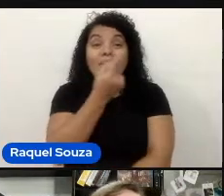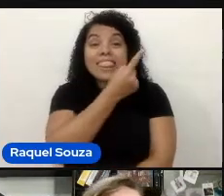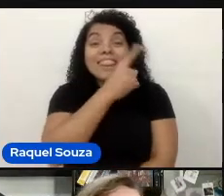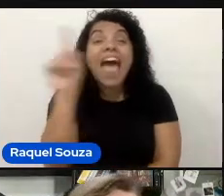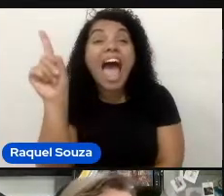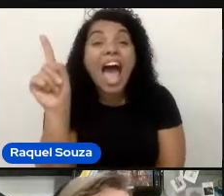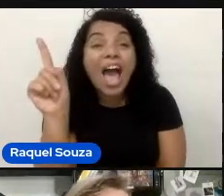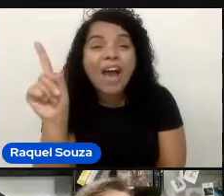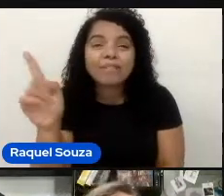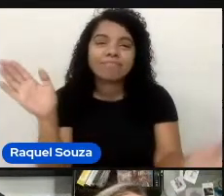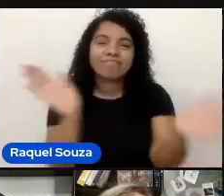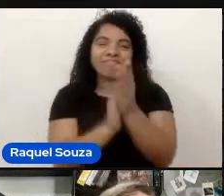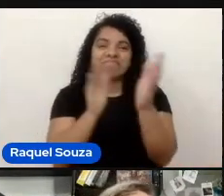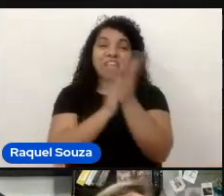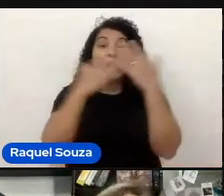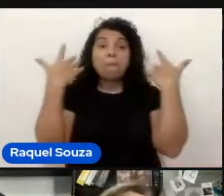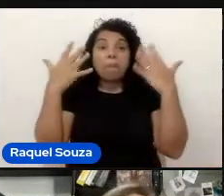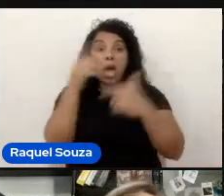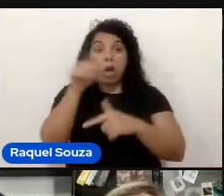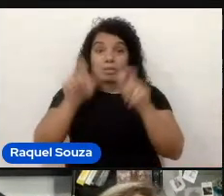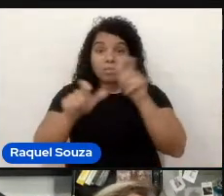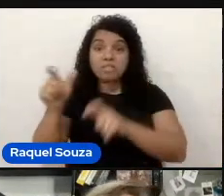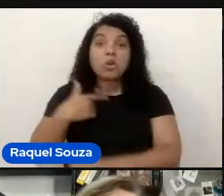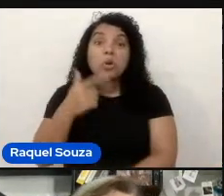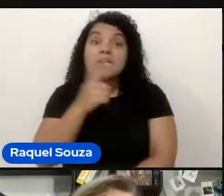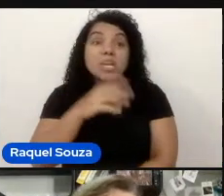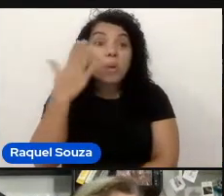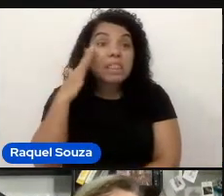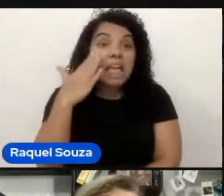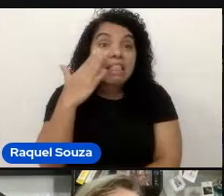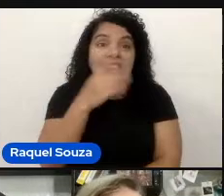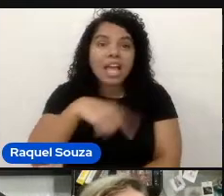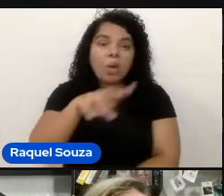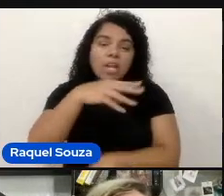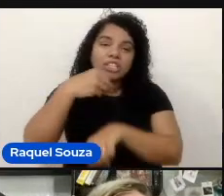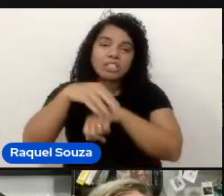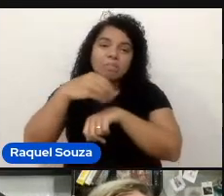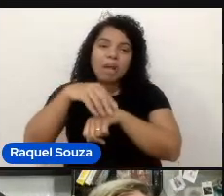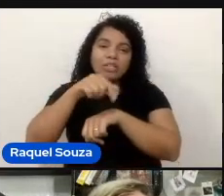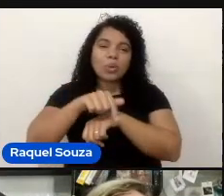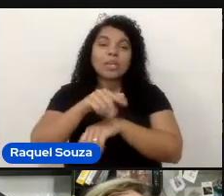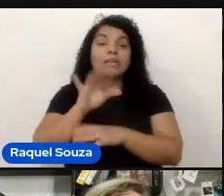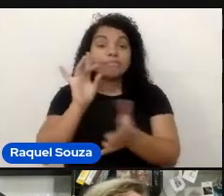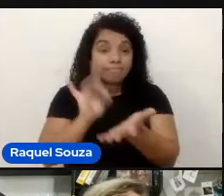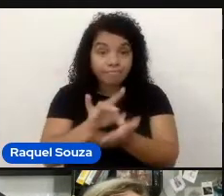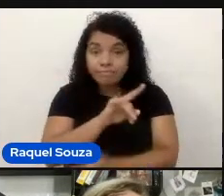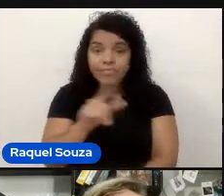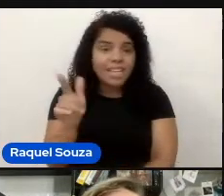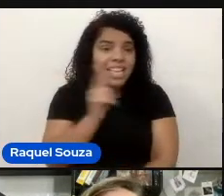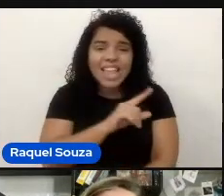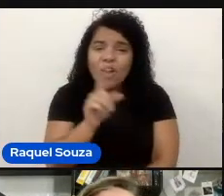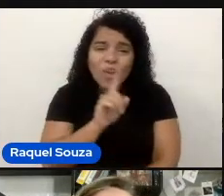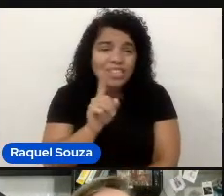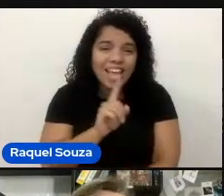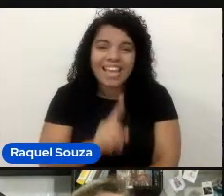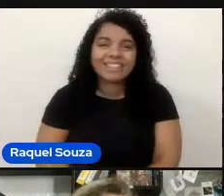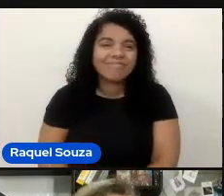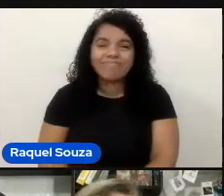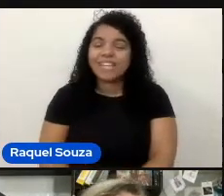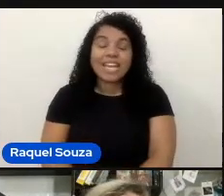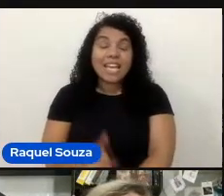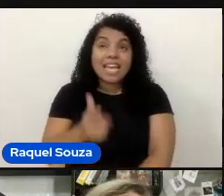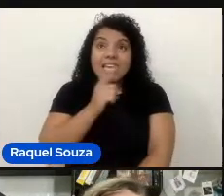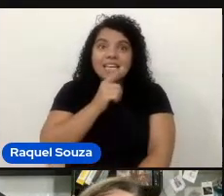Palmas para essa galera aí que conseguiu entender o que a gente quis passar aqui, né? Realmente, a gente não consegue garantir